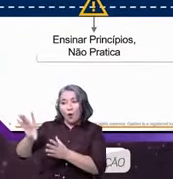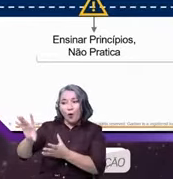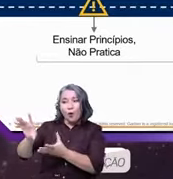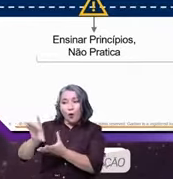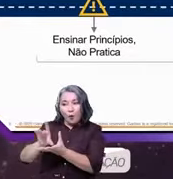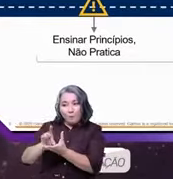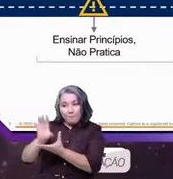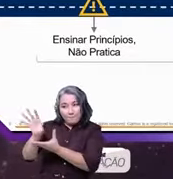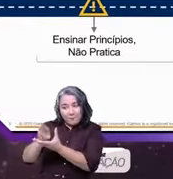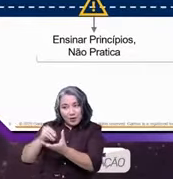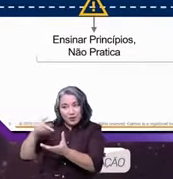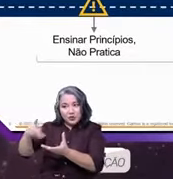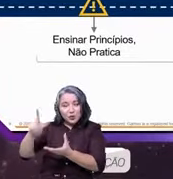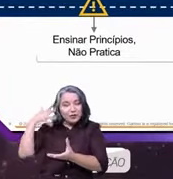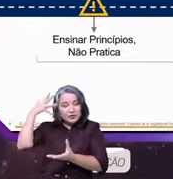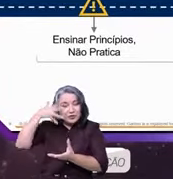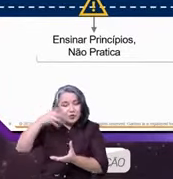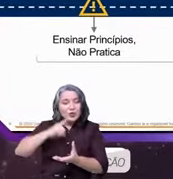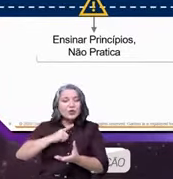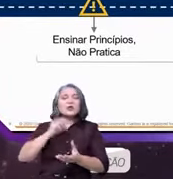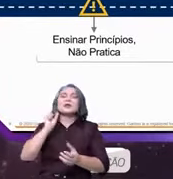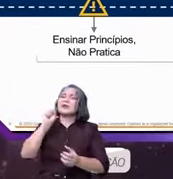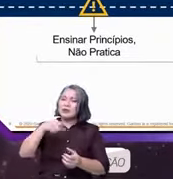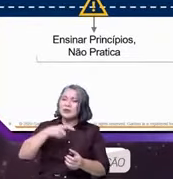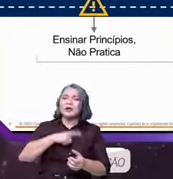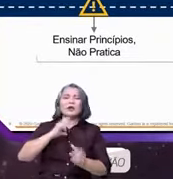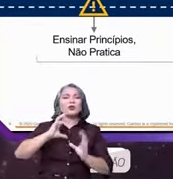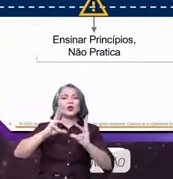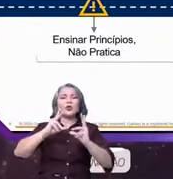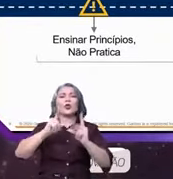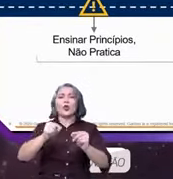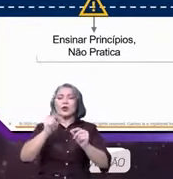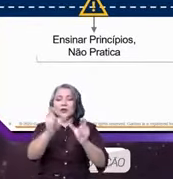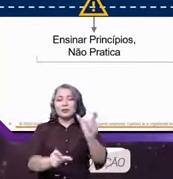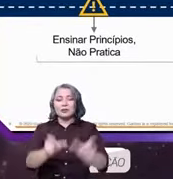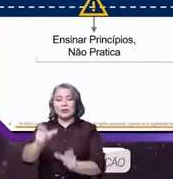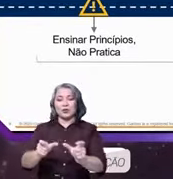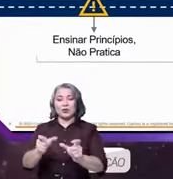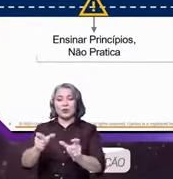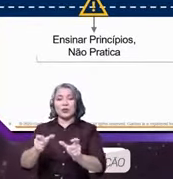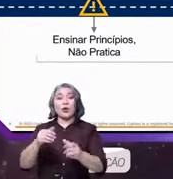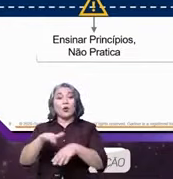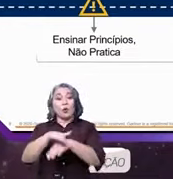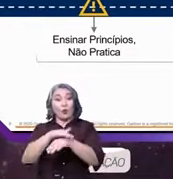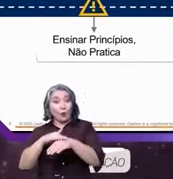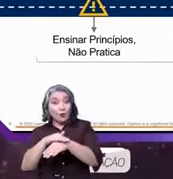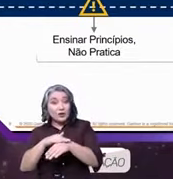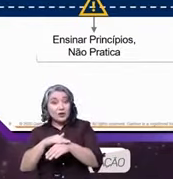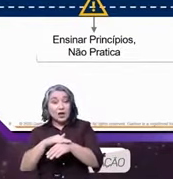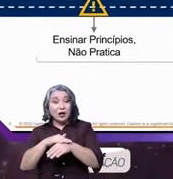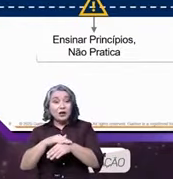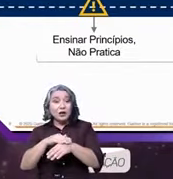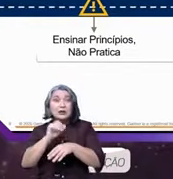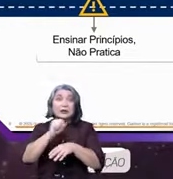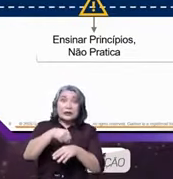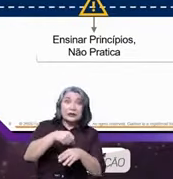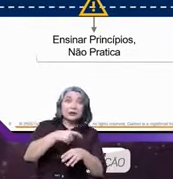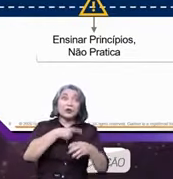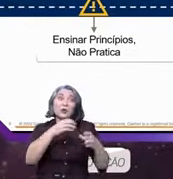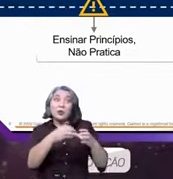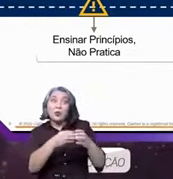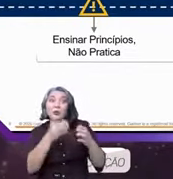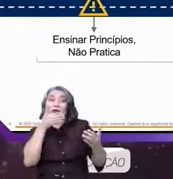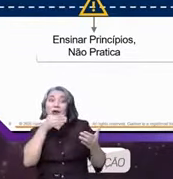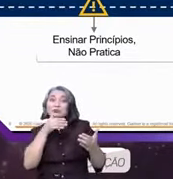Thiago para utilizar isso. Vai todo mundo entrar nesse barco? Talvez não. Talvez nós tivemos